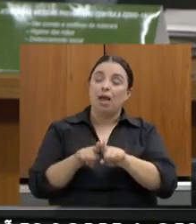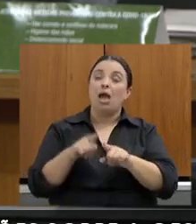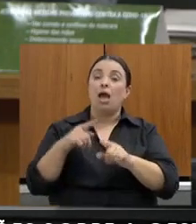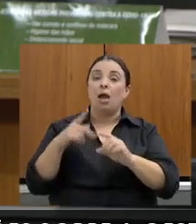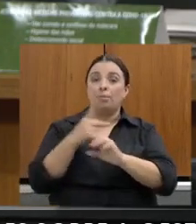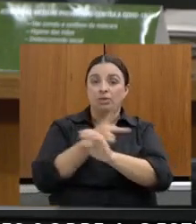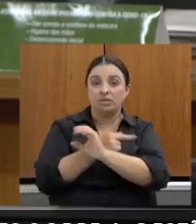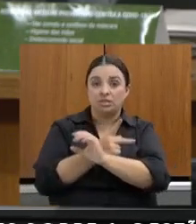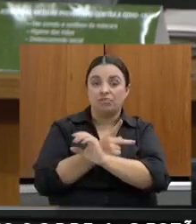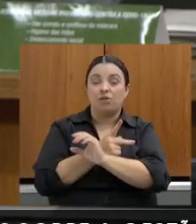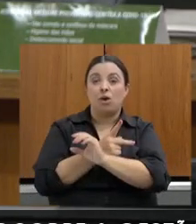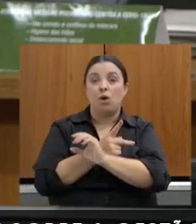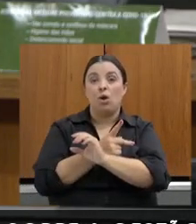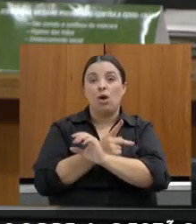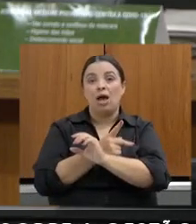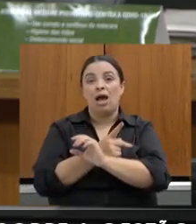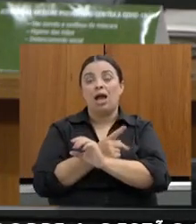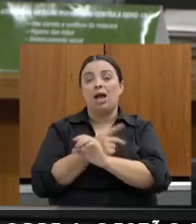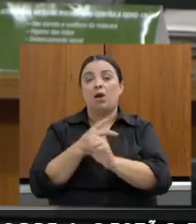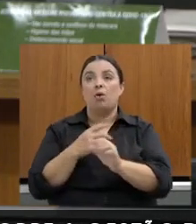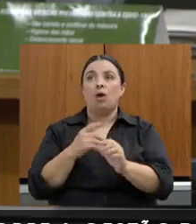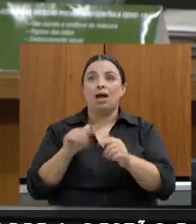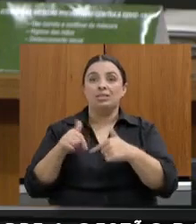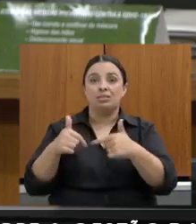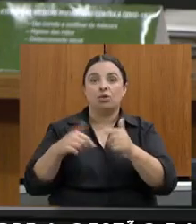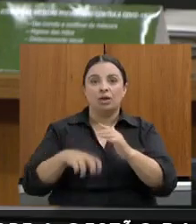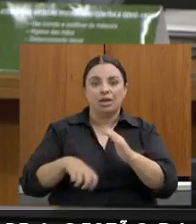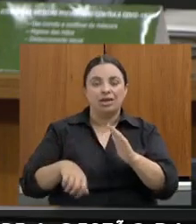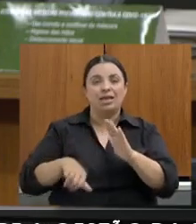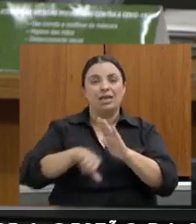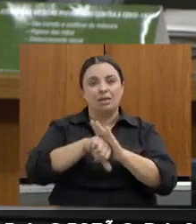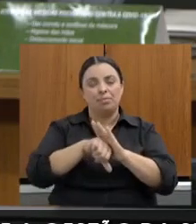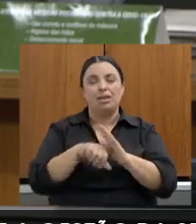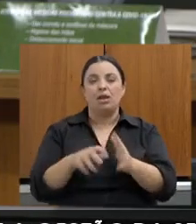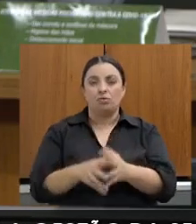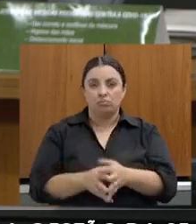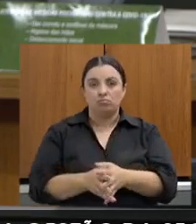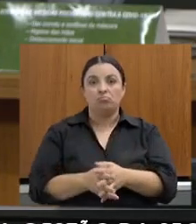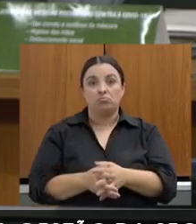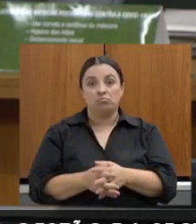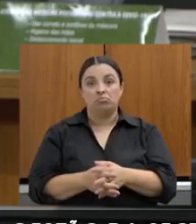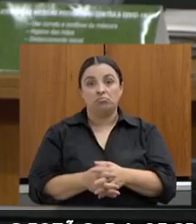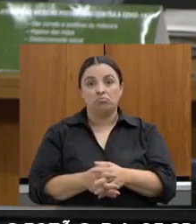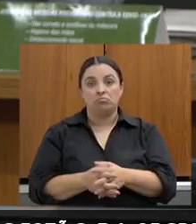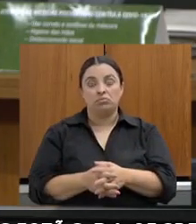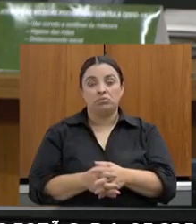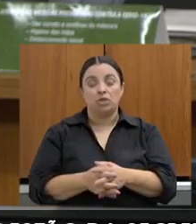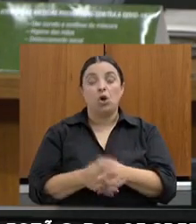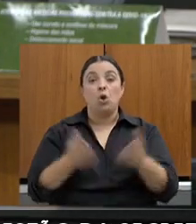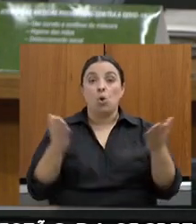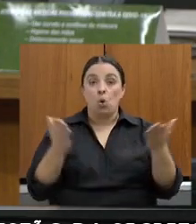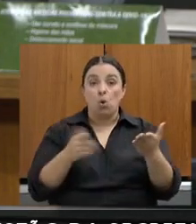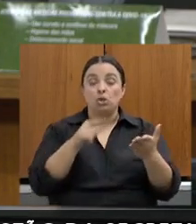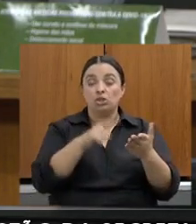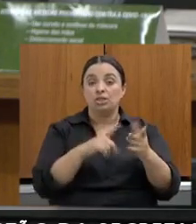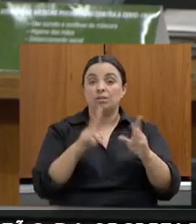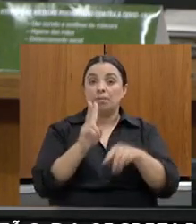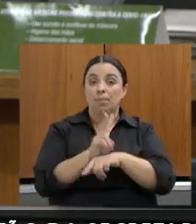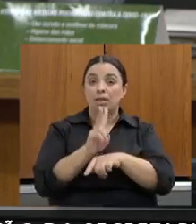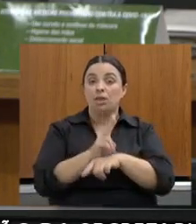das funções de polícia judiciária Então hoje nós temos o plantão e já em funcionamento